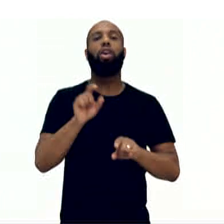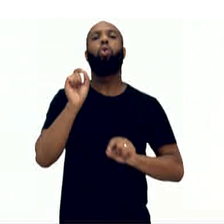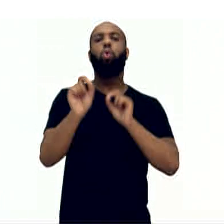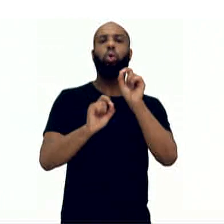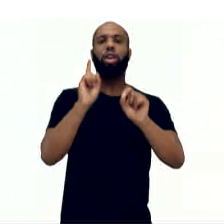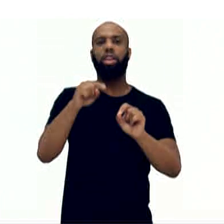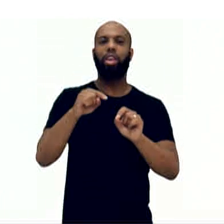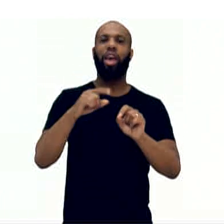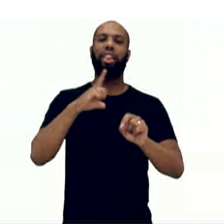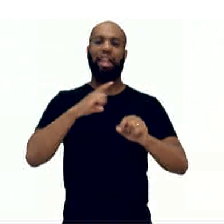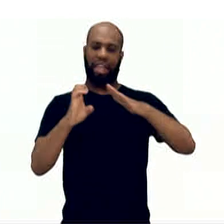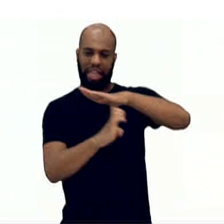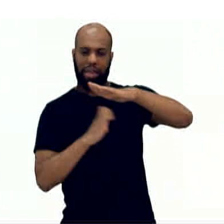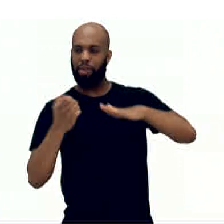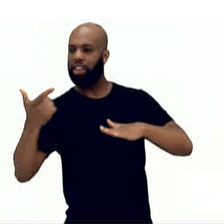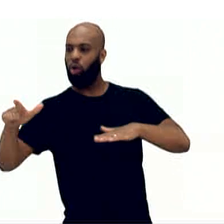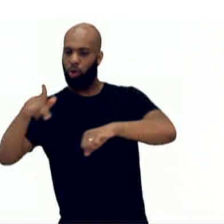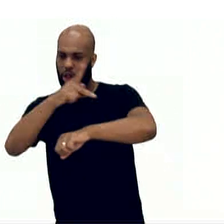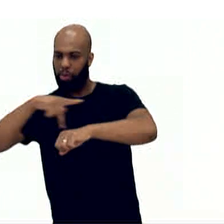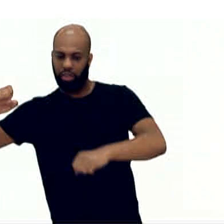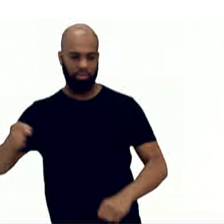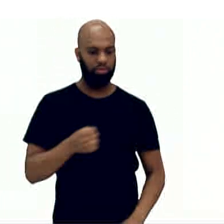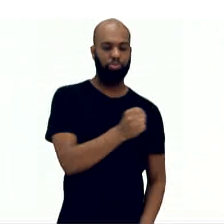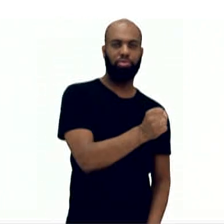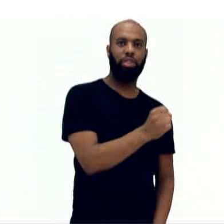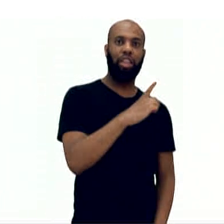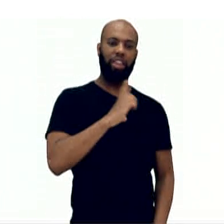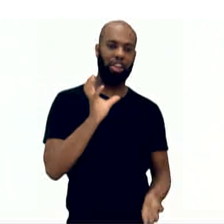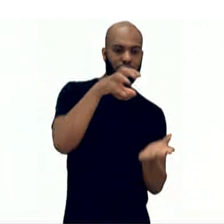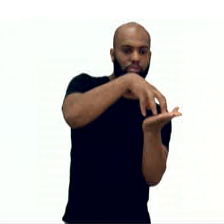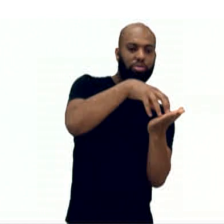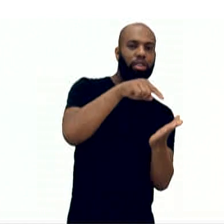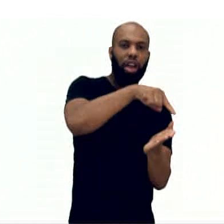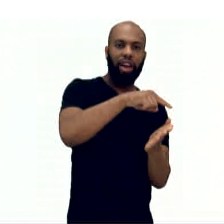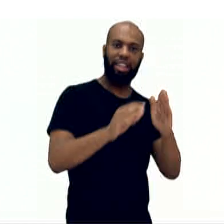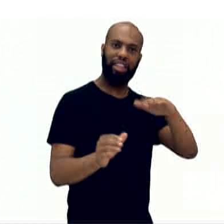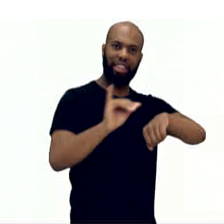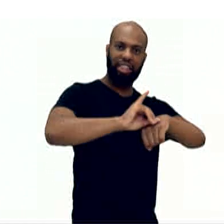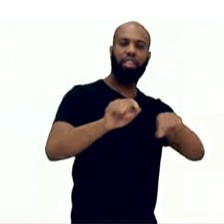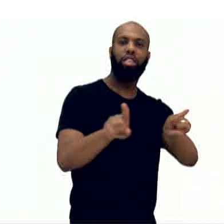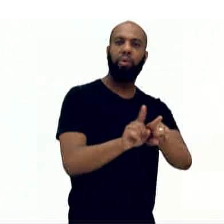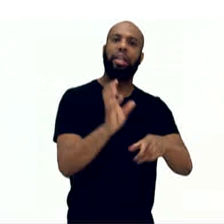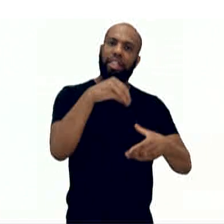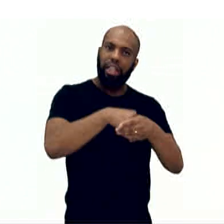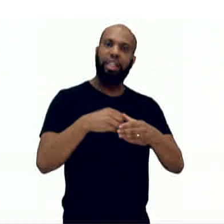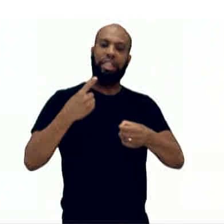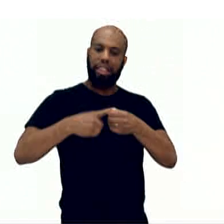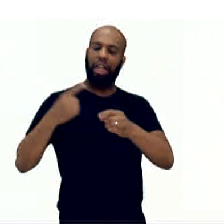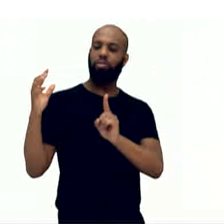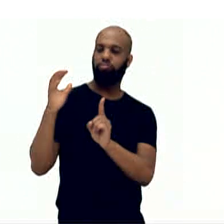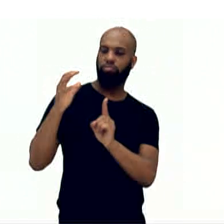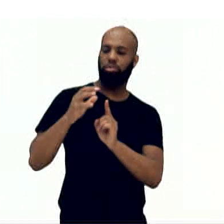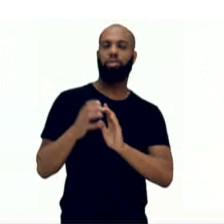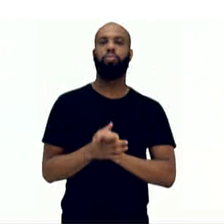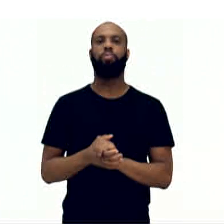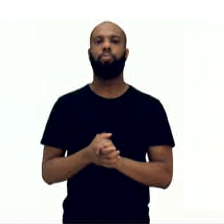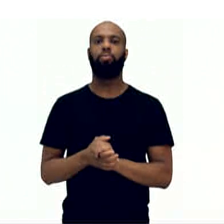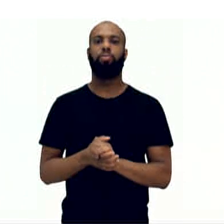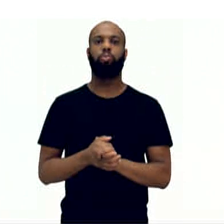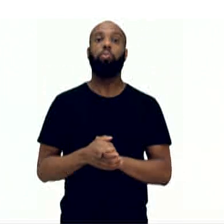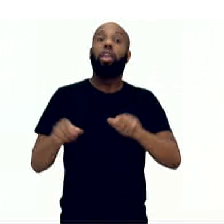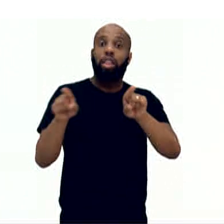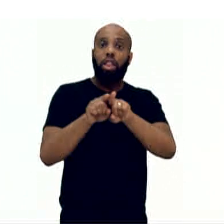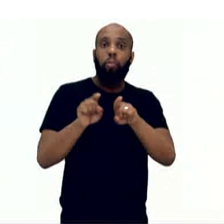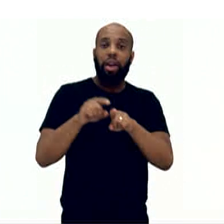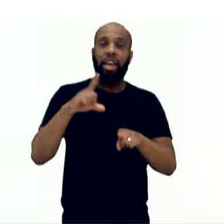ideia lá das multinacionais, das matrizes dessas multinacionais que ficam nessas chamadas cidades globais. Além de